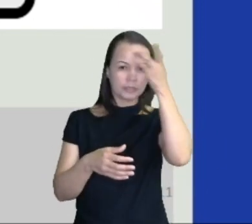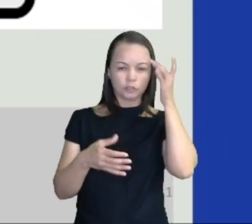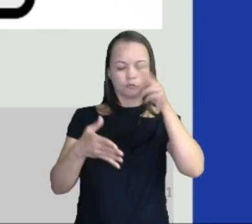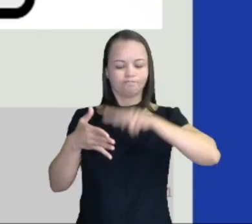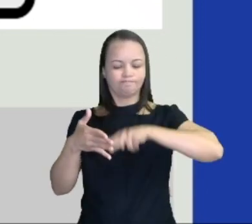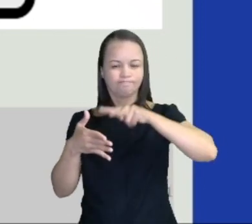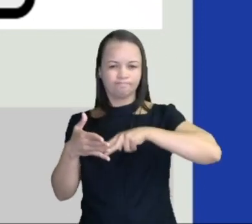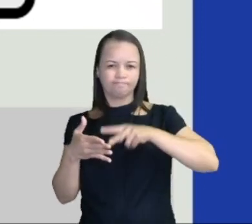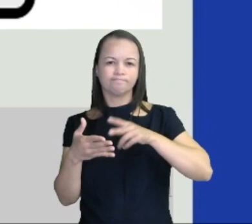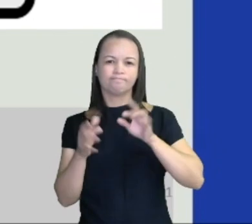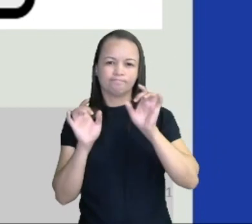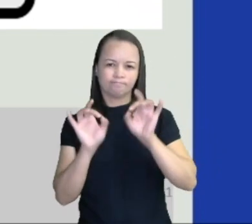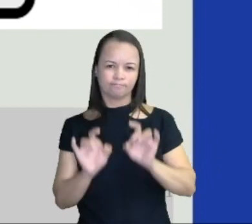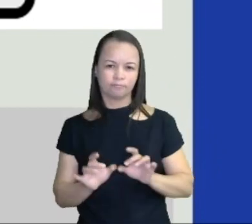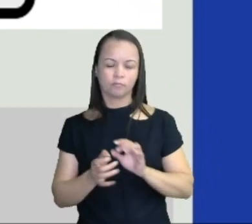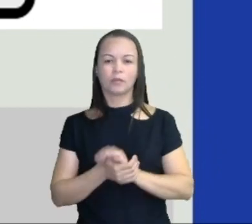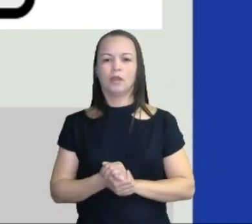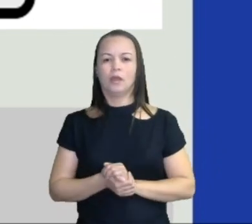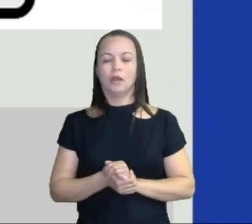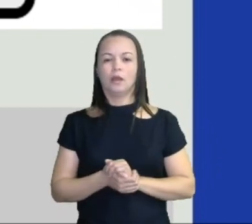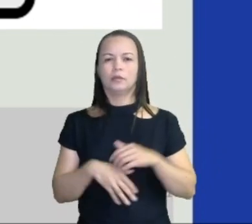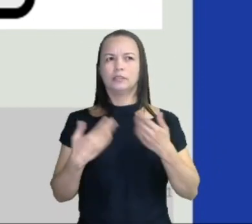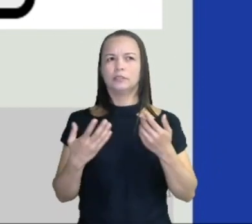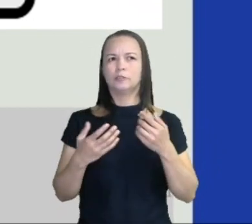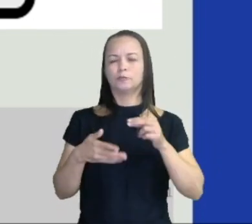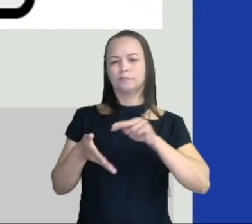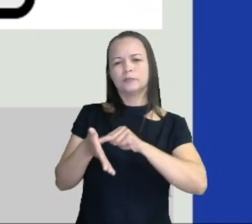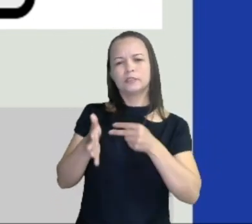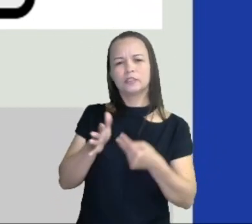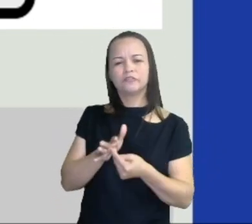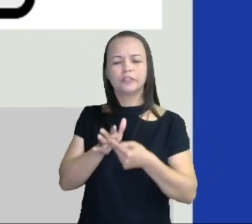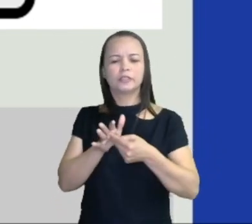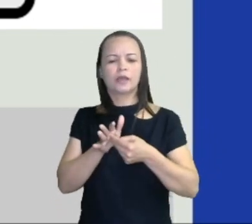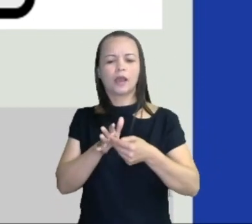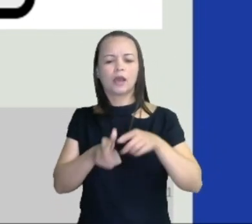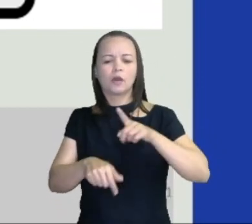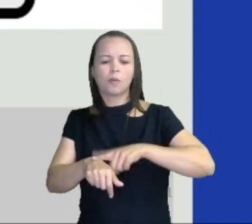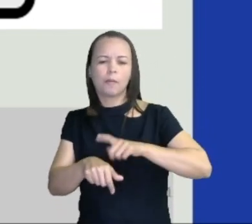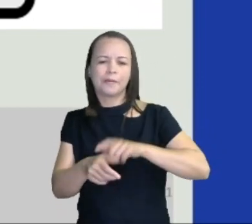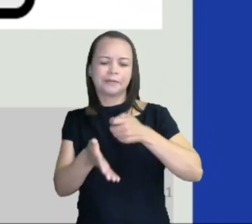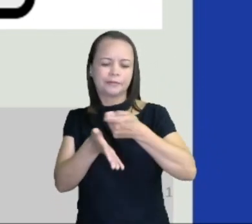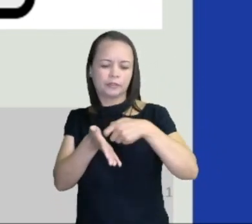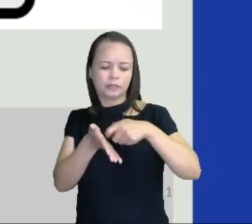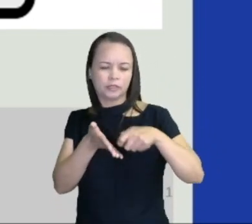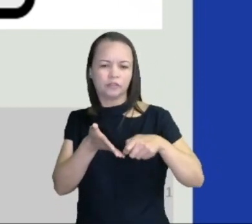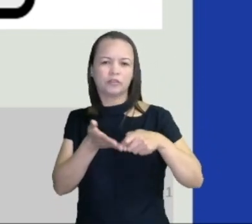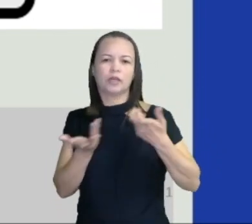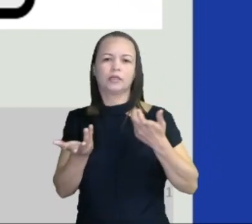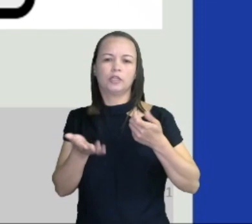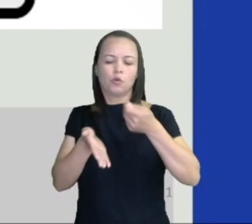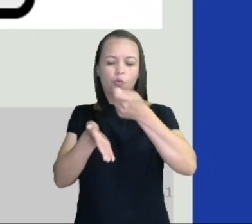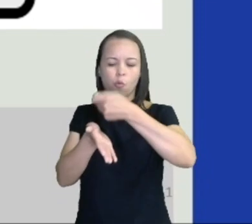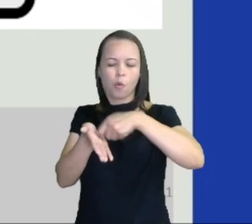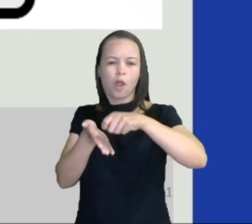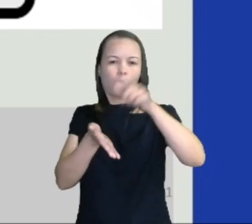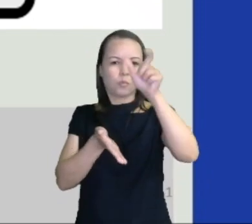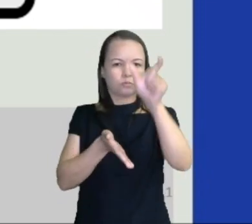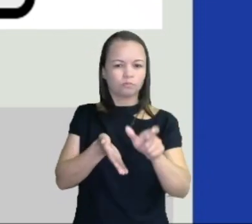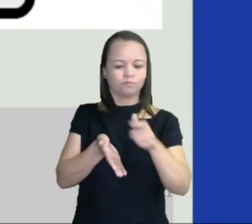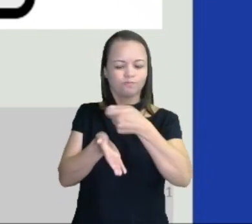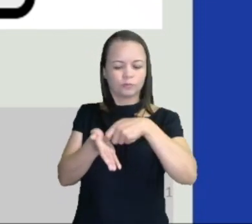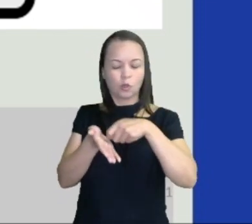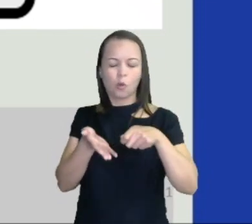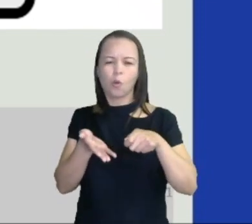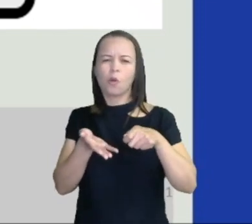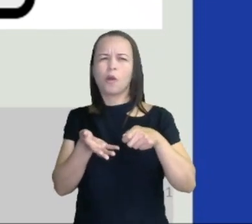específicos. Isso significa que na hora da escrita, o autor deve considerar para